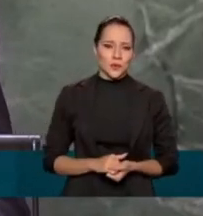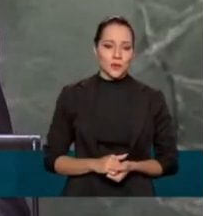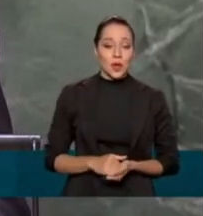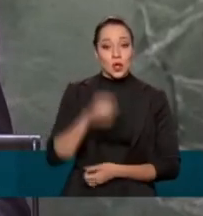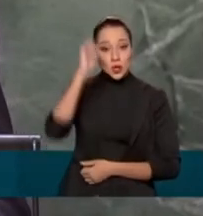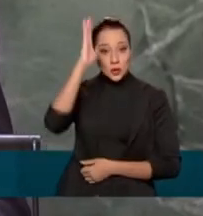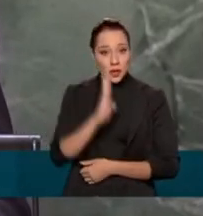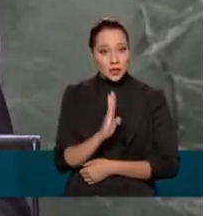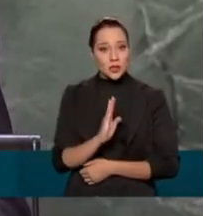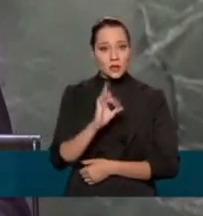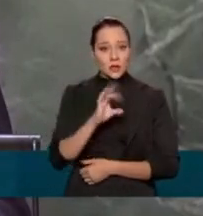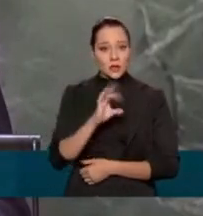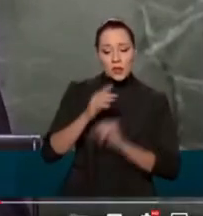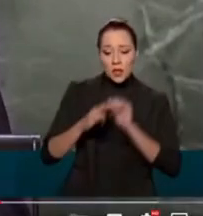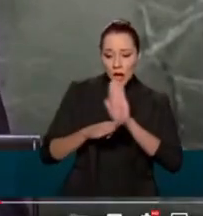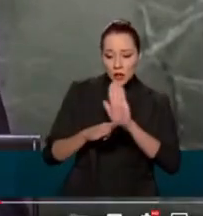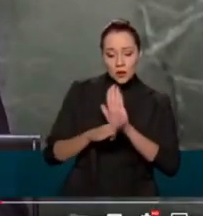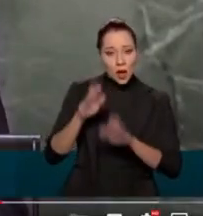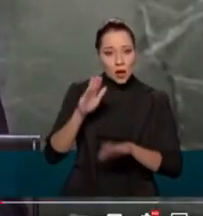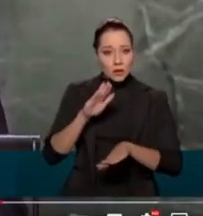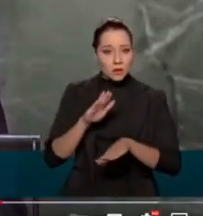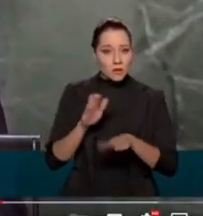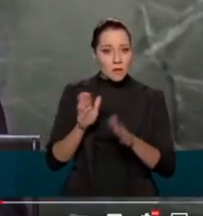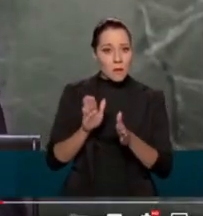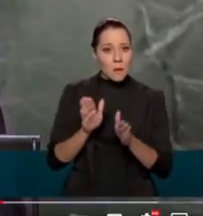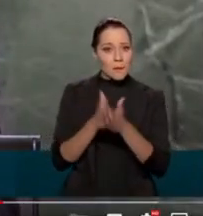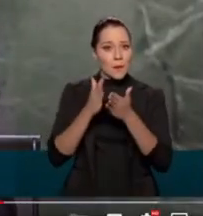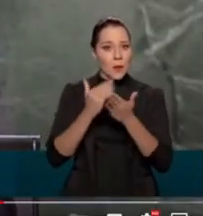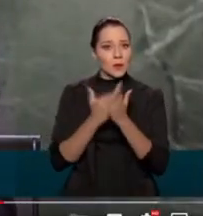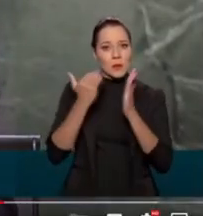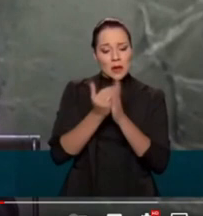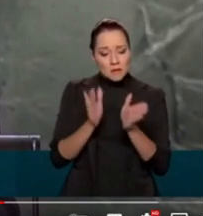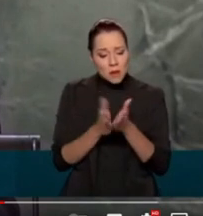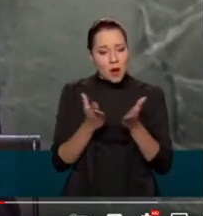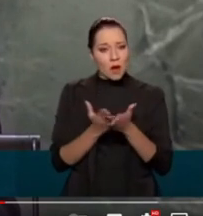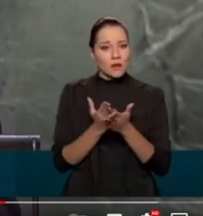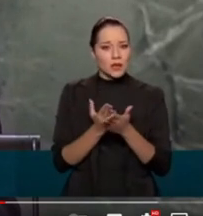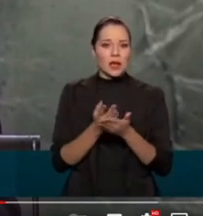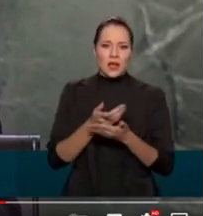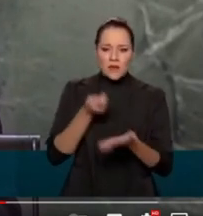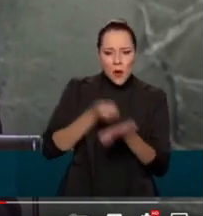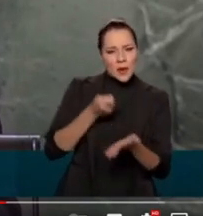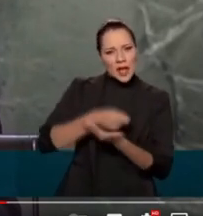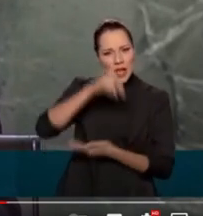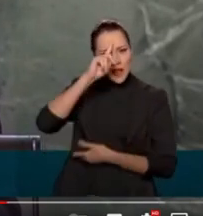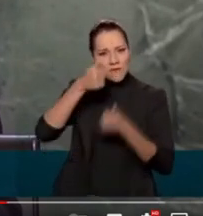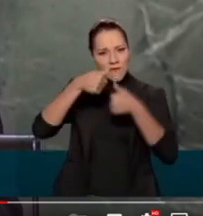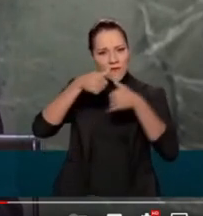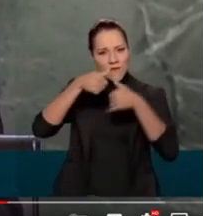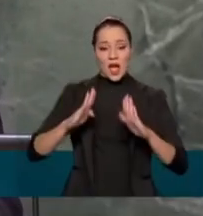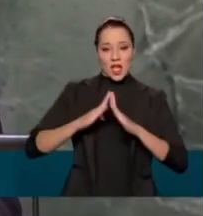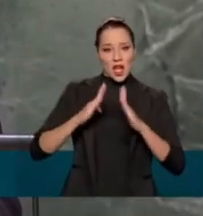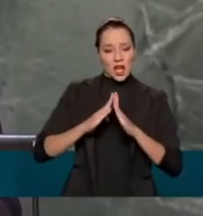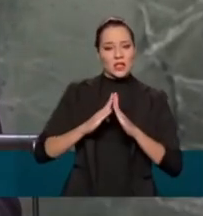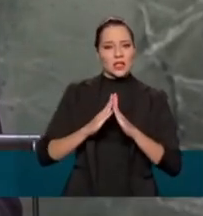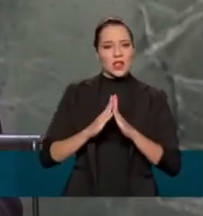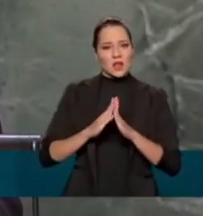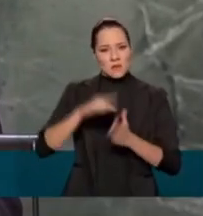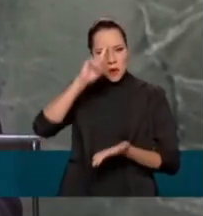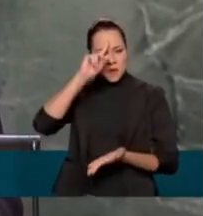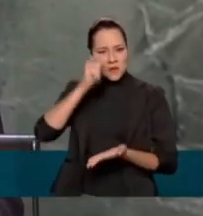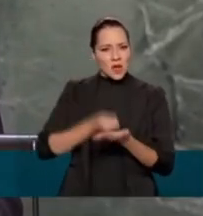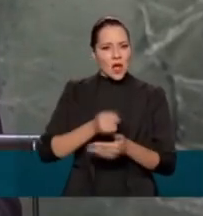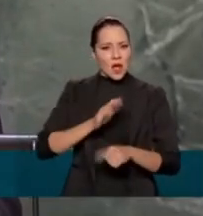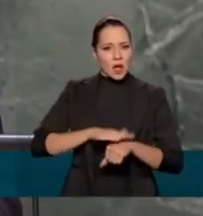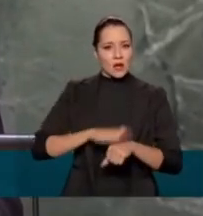e no Brasil para atender aqueles mais Humildes obrigados a ficar em casa por decisão de governadores e presidentes e que